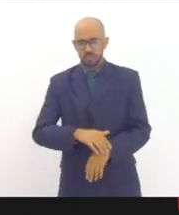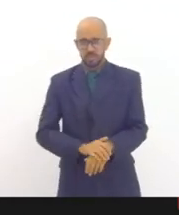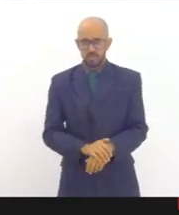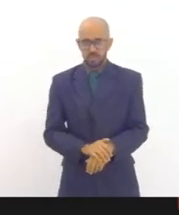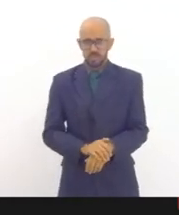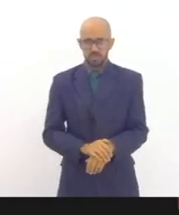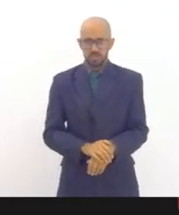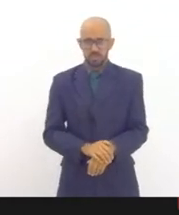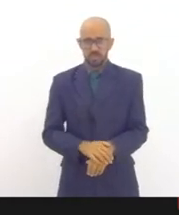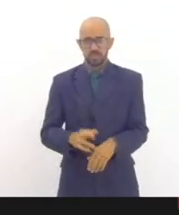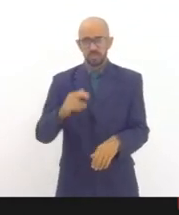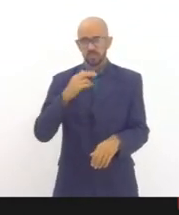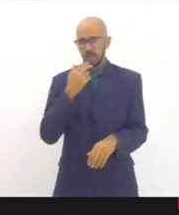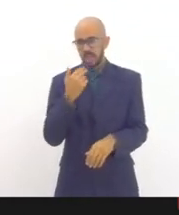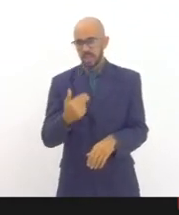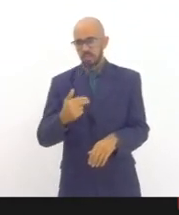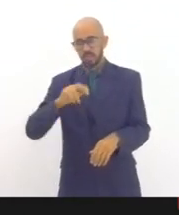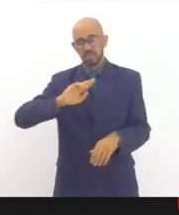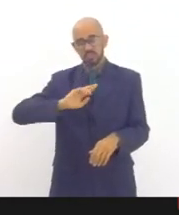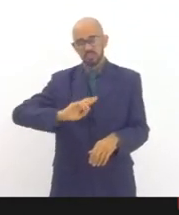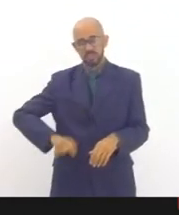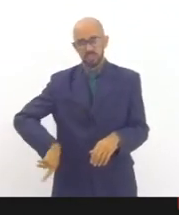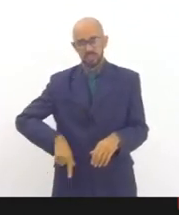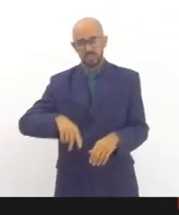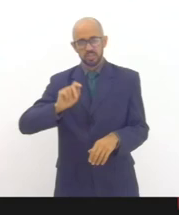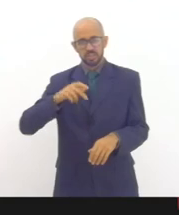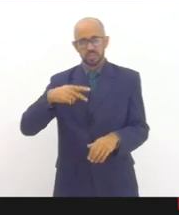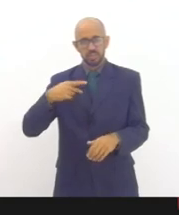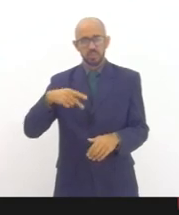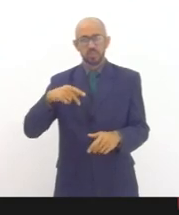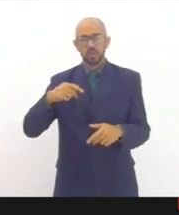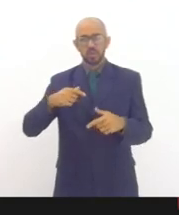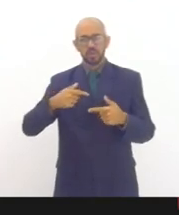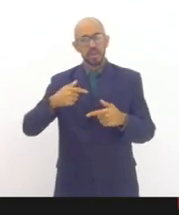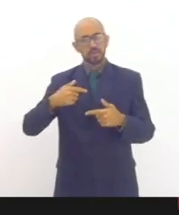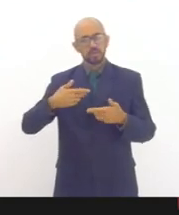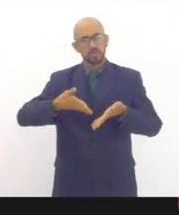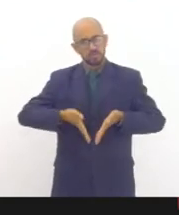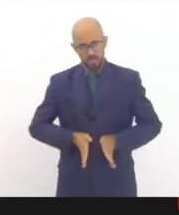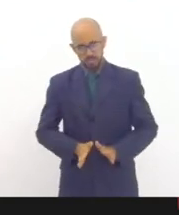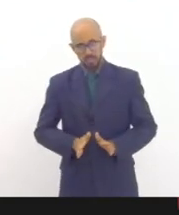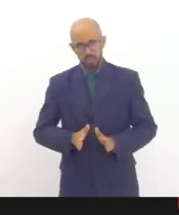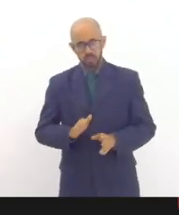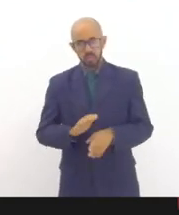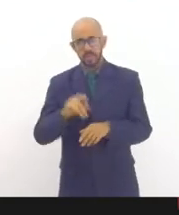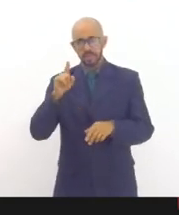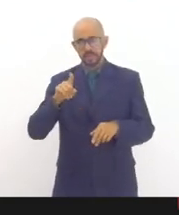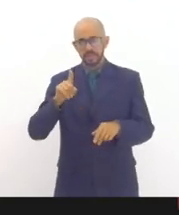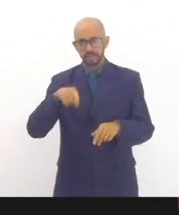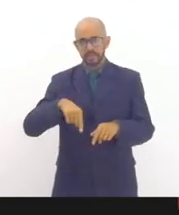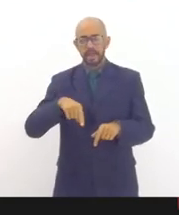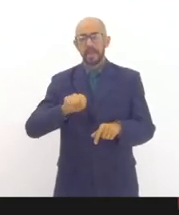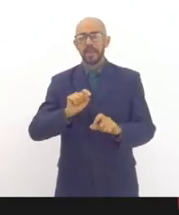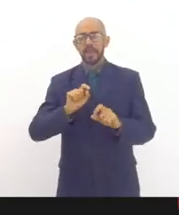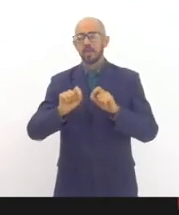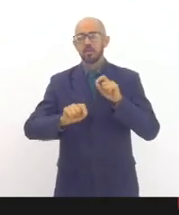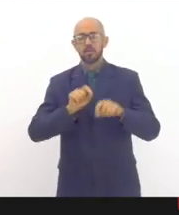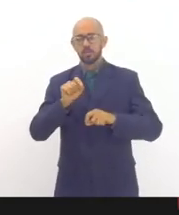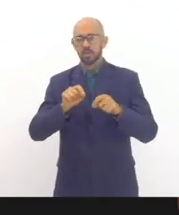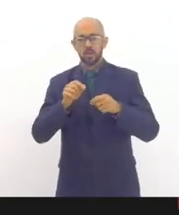fora da sua língua original. Então, eu acho que essa é uma questão, esta é a questão